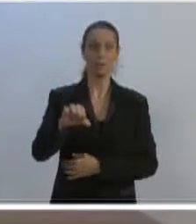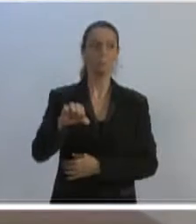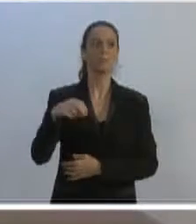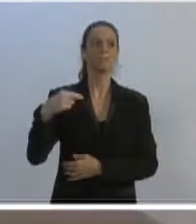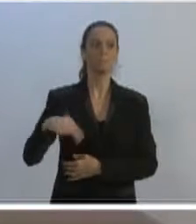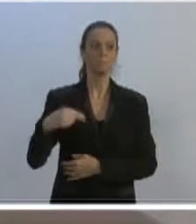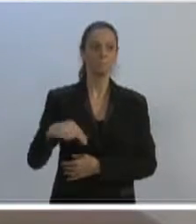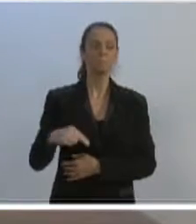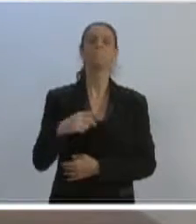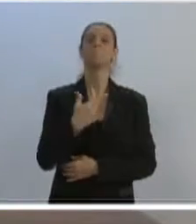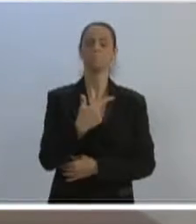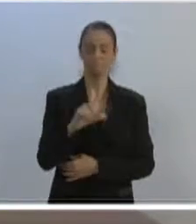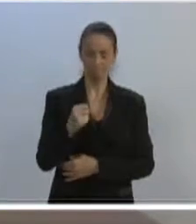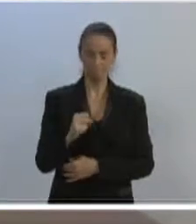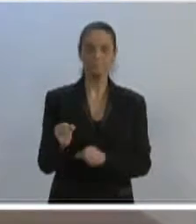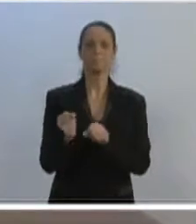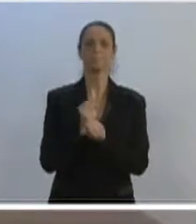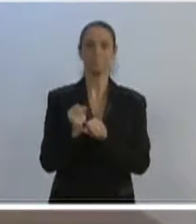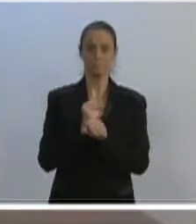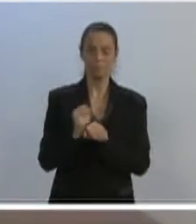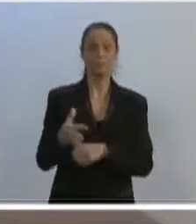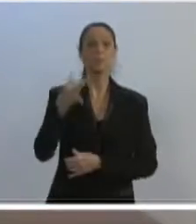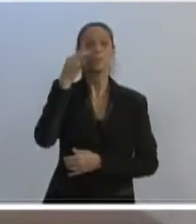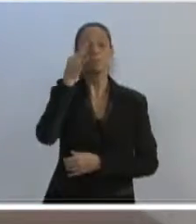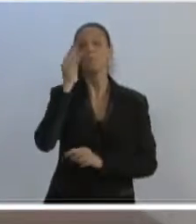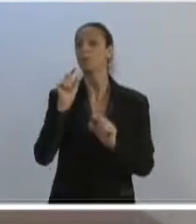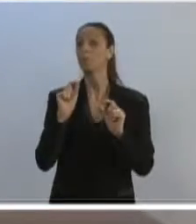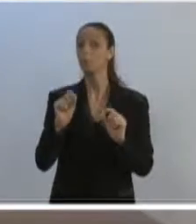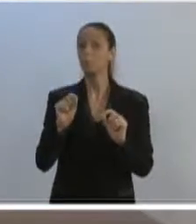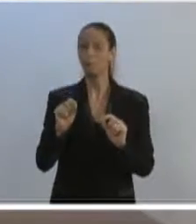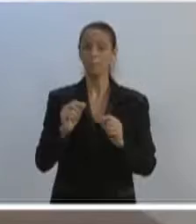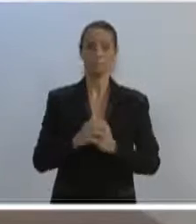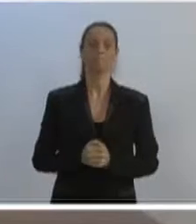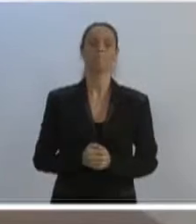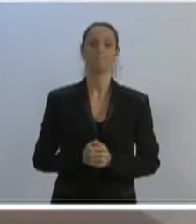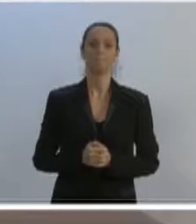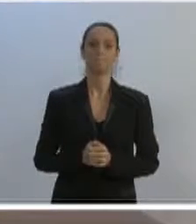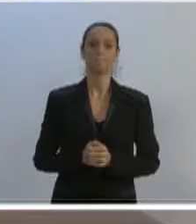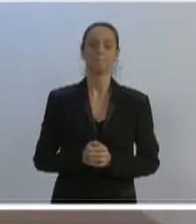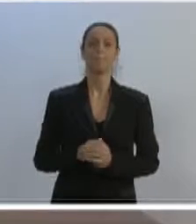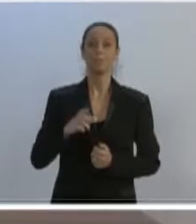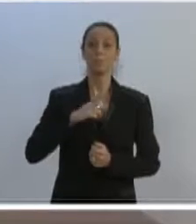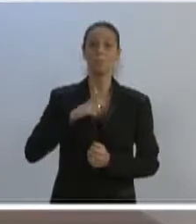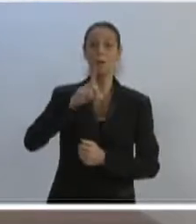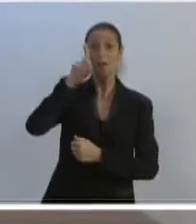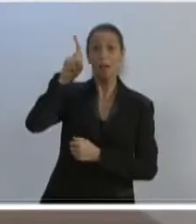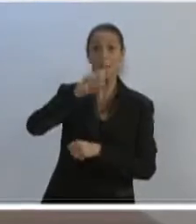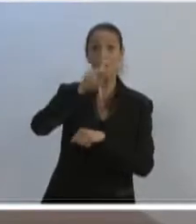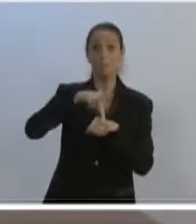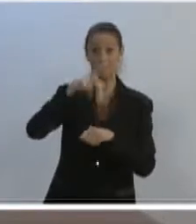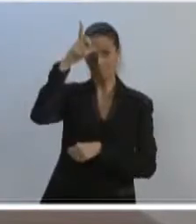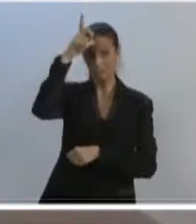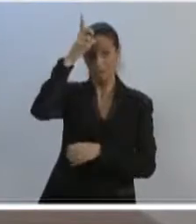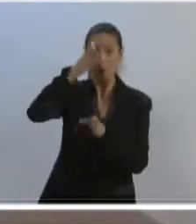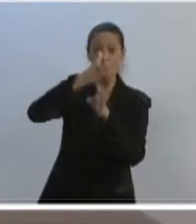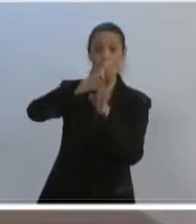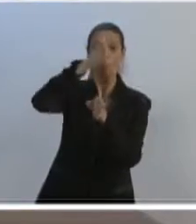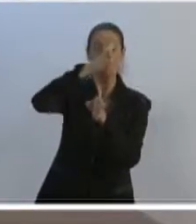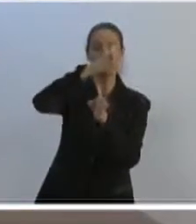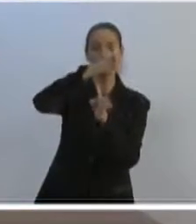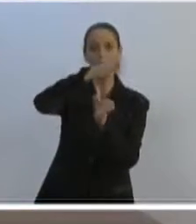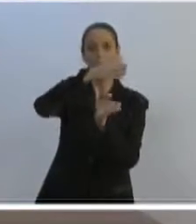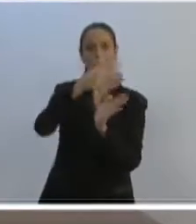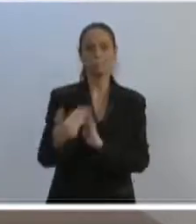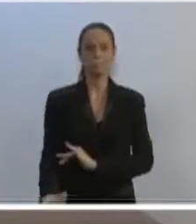há 28 anos, presenciávamos a queda do Muro de Berlim. Após a guerra, a Alemanha foi